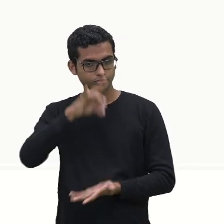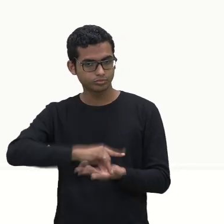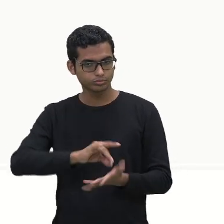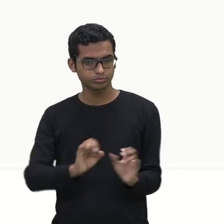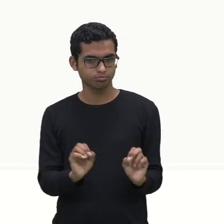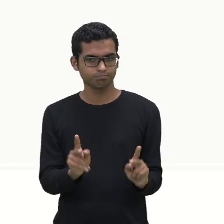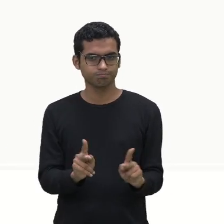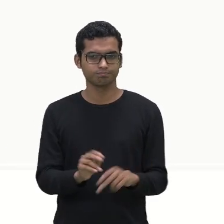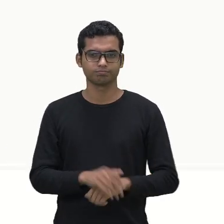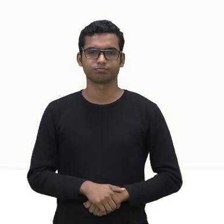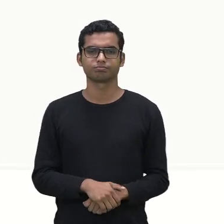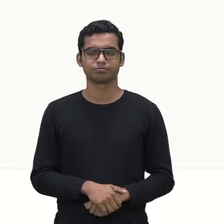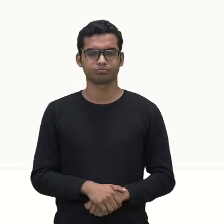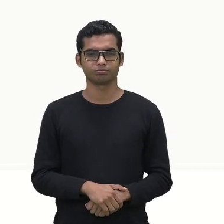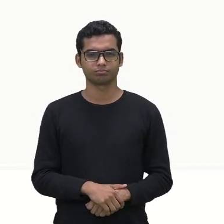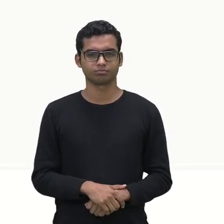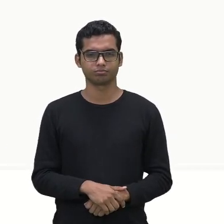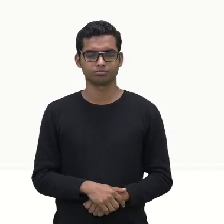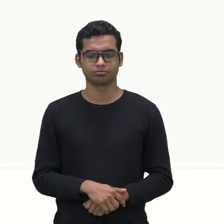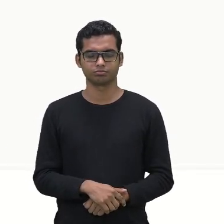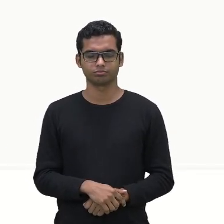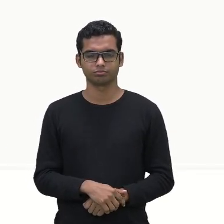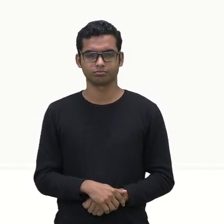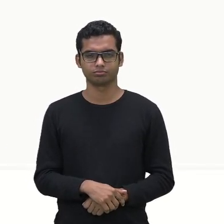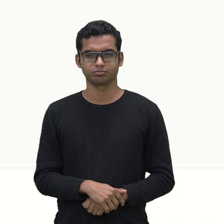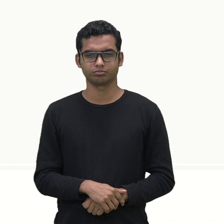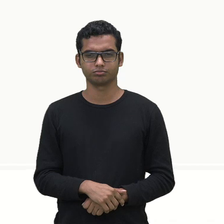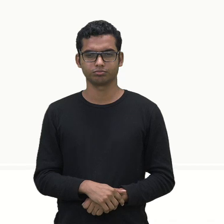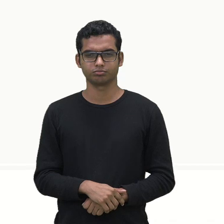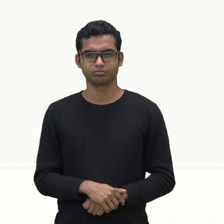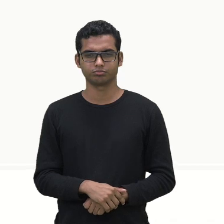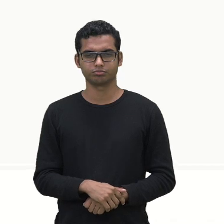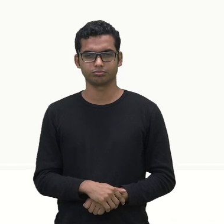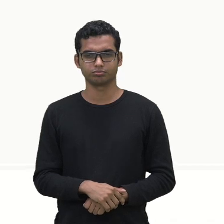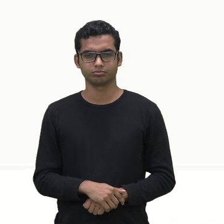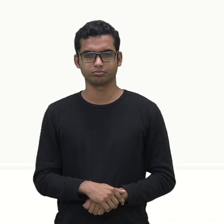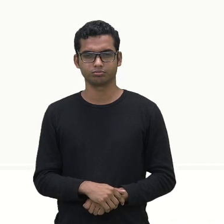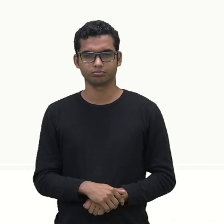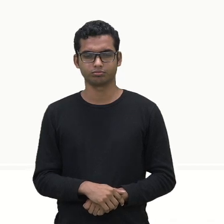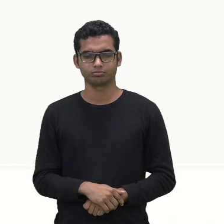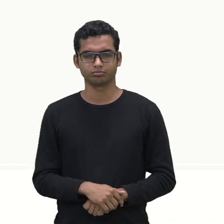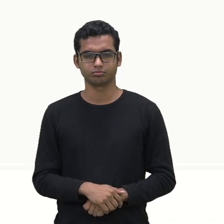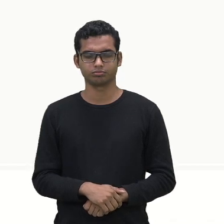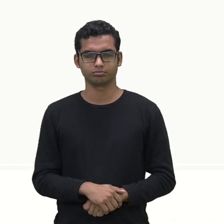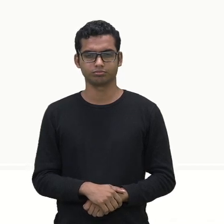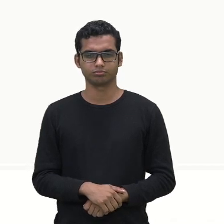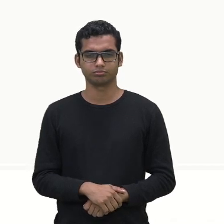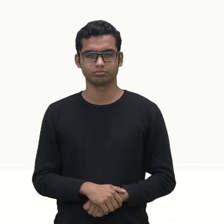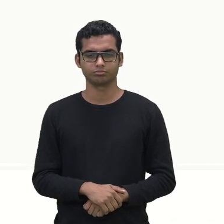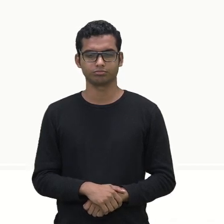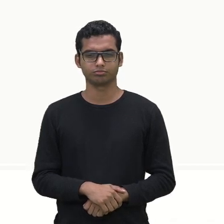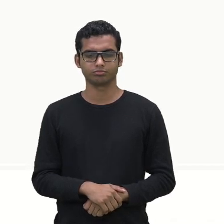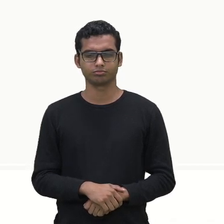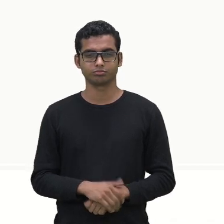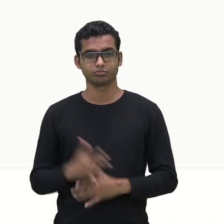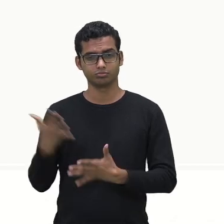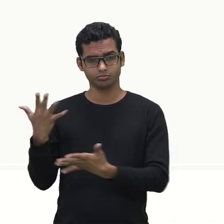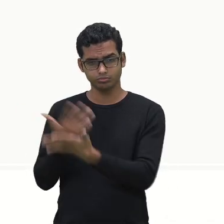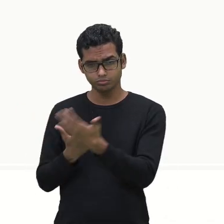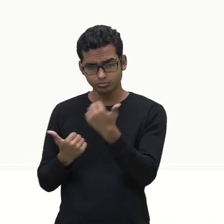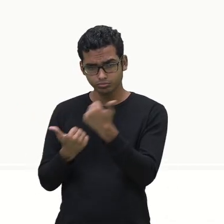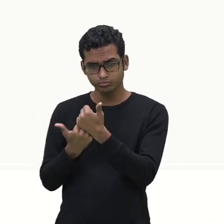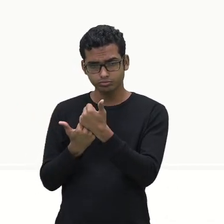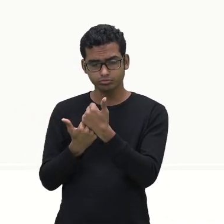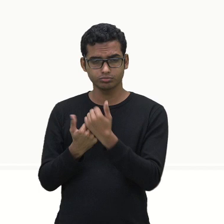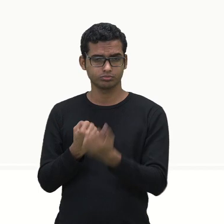tá? É a nossa resposta, 84 π centímetros quadrados, tá? Poderia substituir esse π por